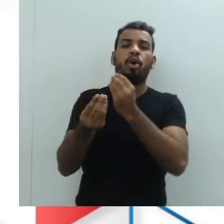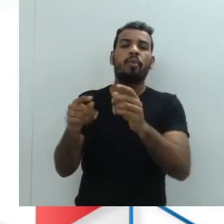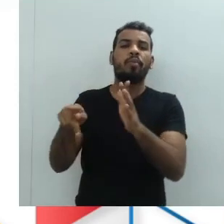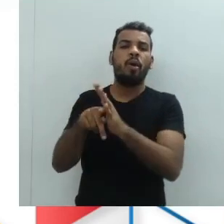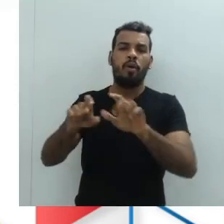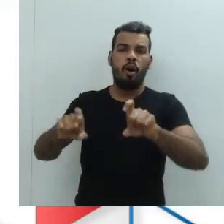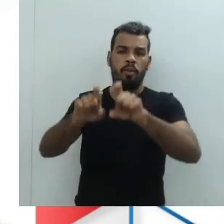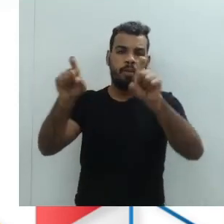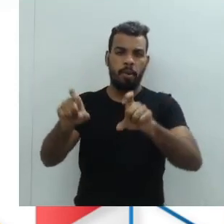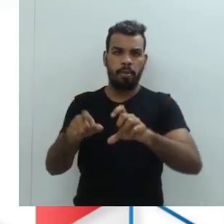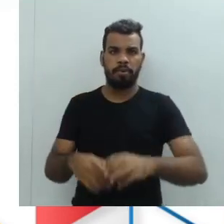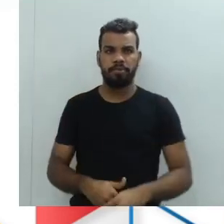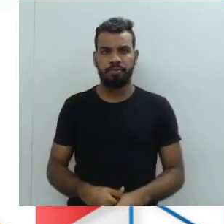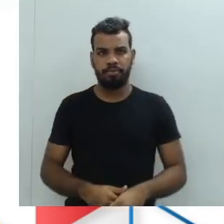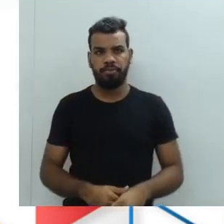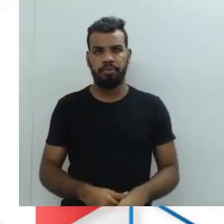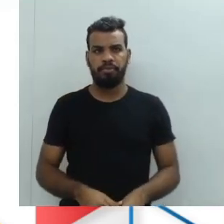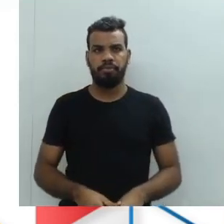no computador.